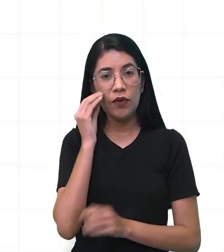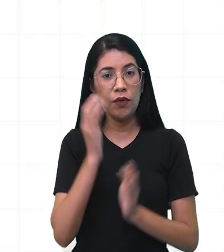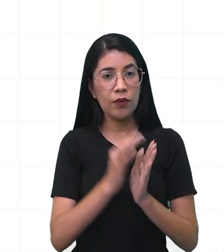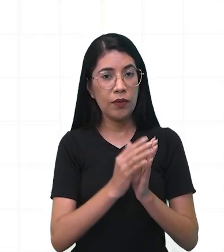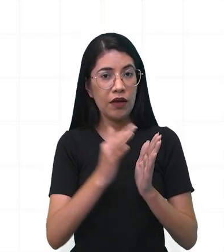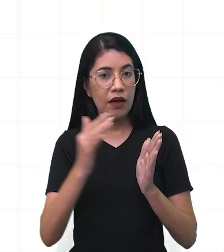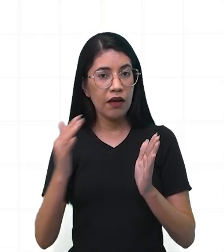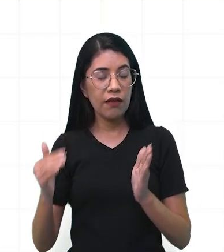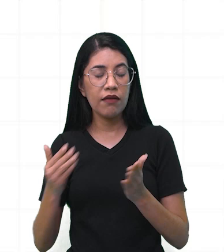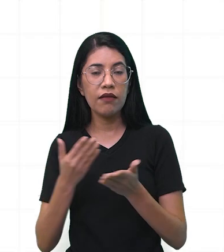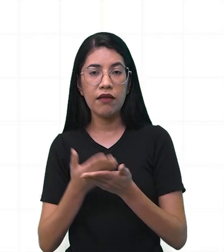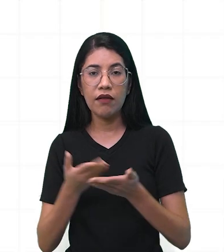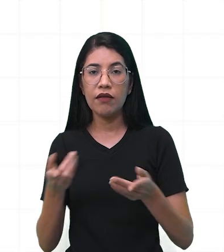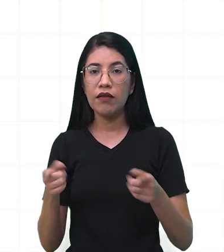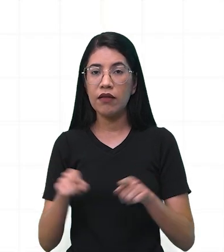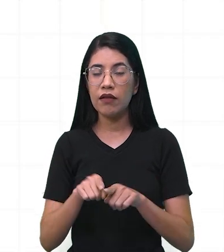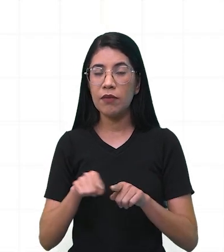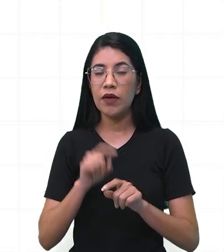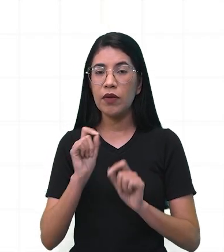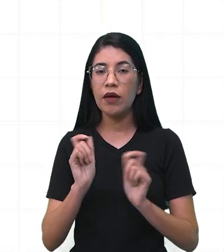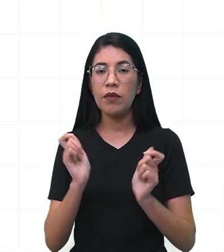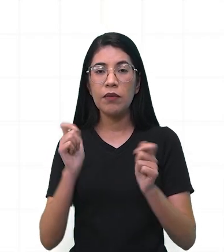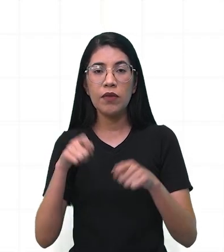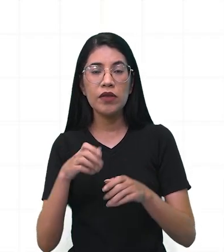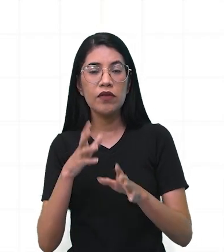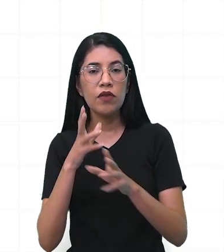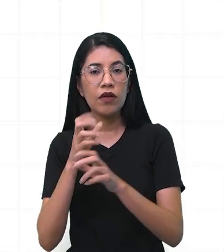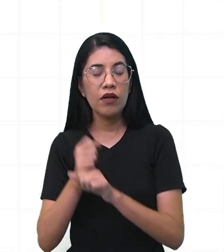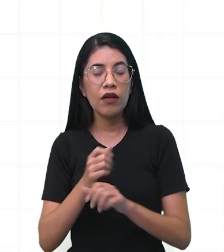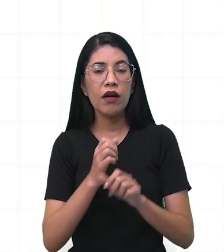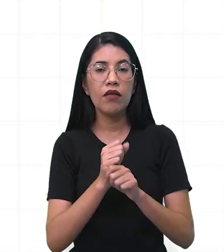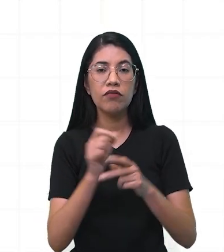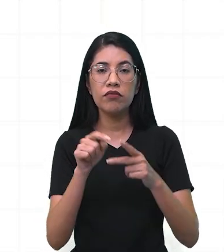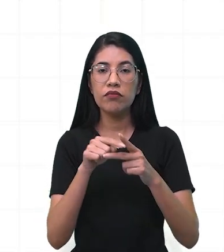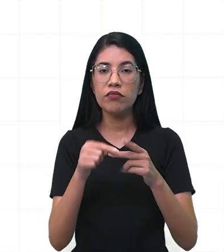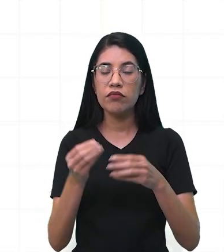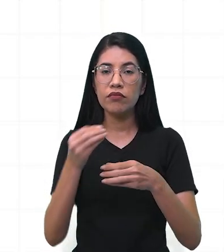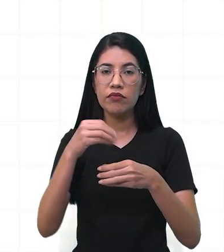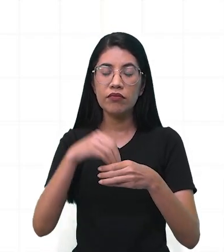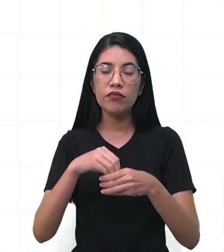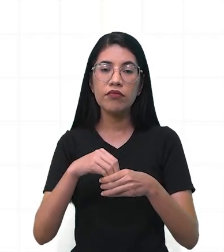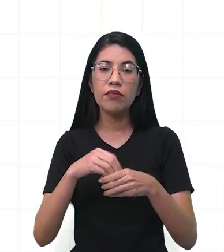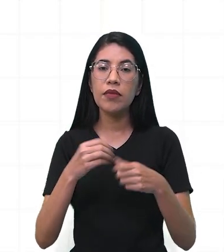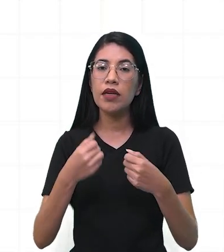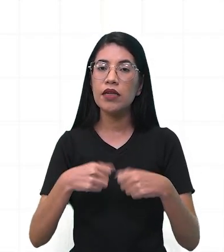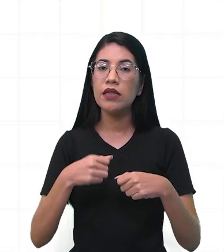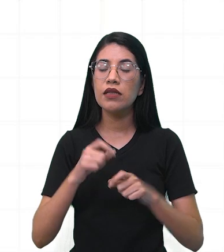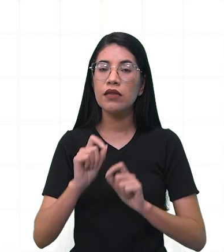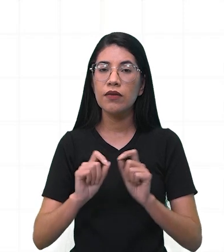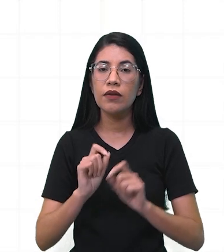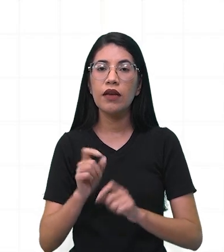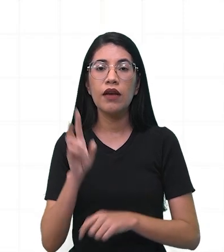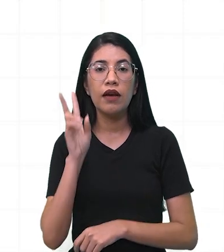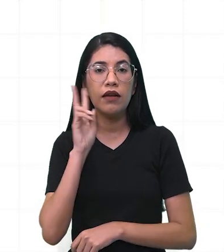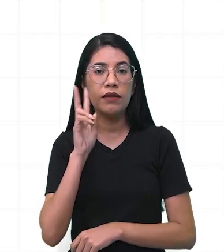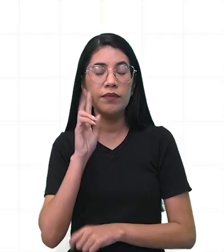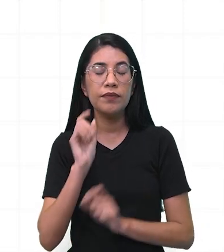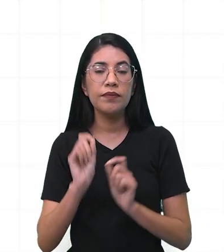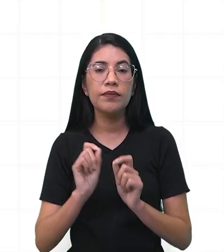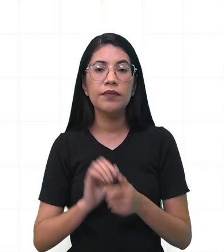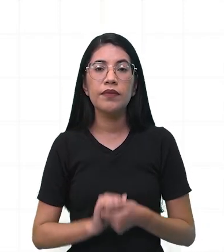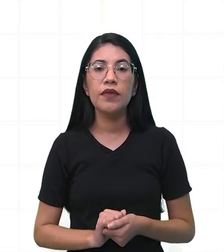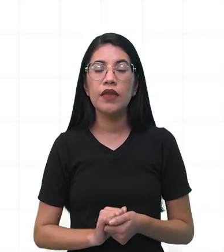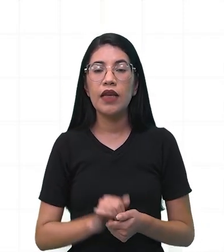aula que para fazer isso, para determinar a soma dos ângulos internos, a gente vai lembrar que em